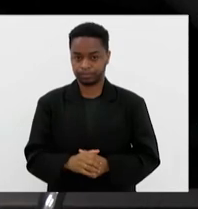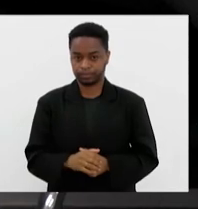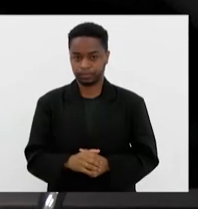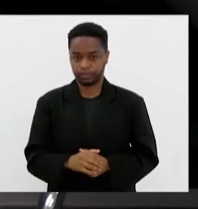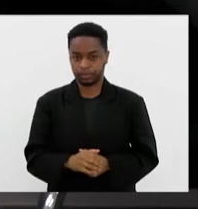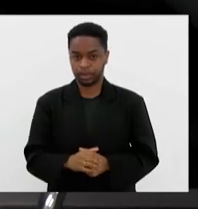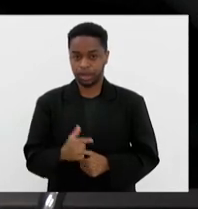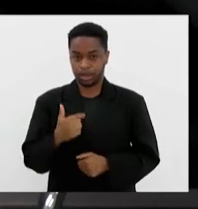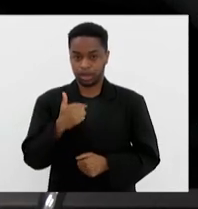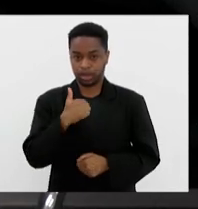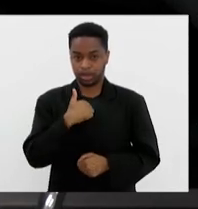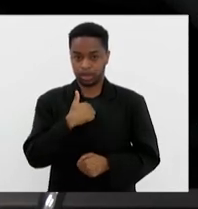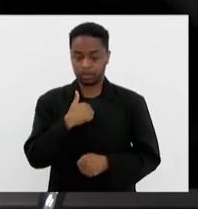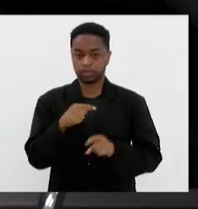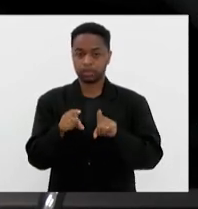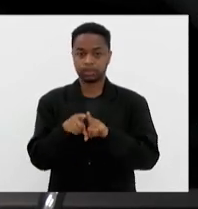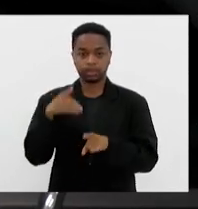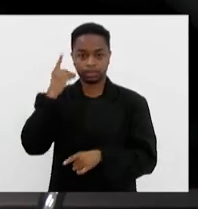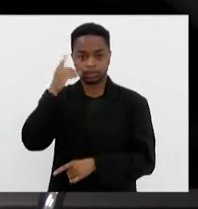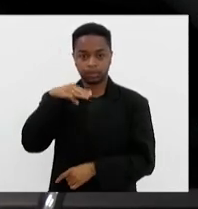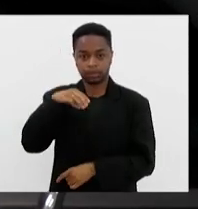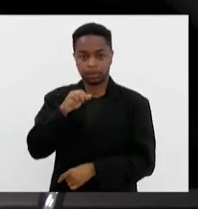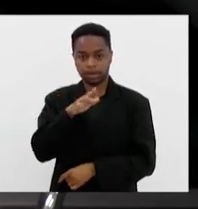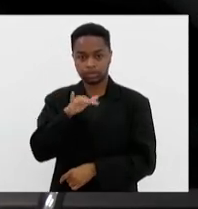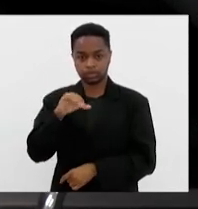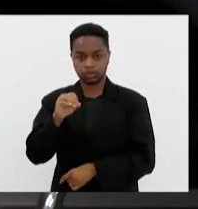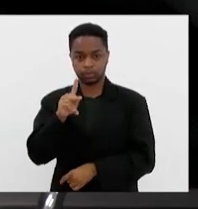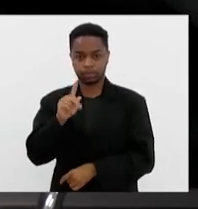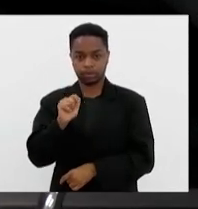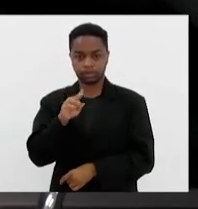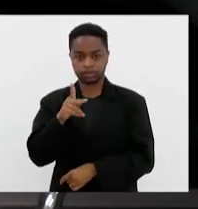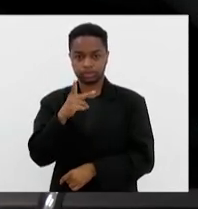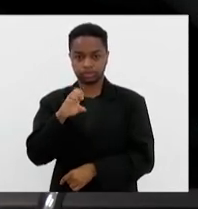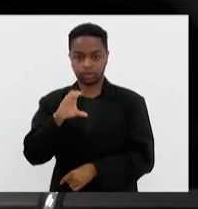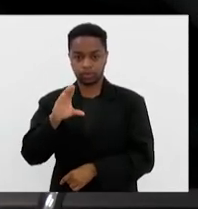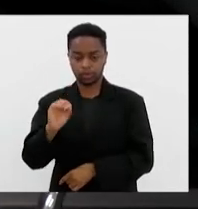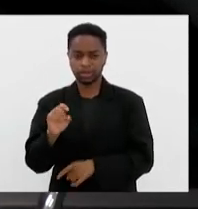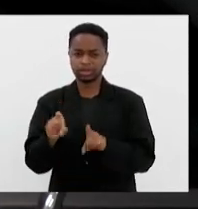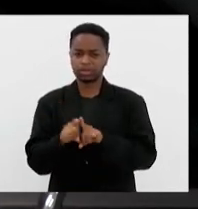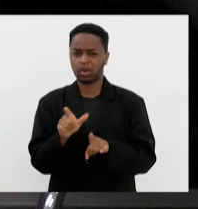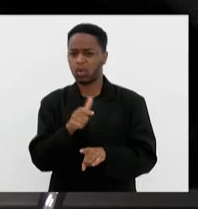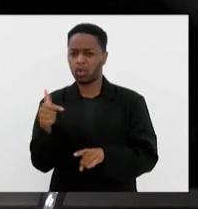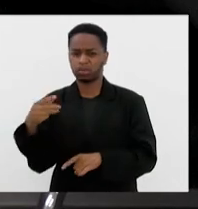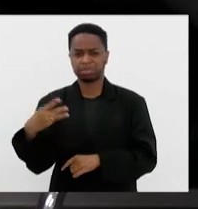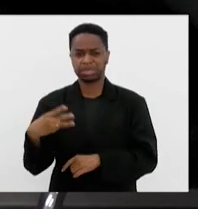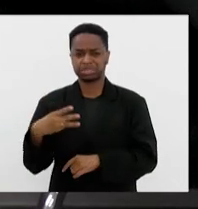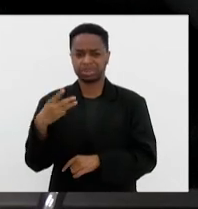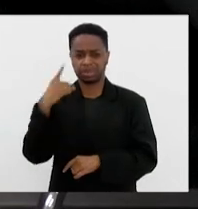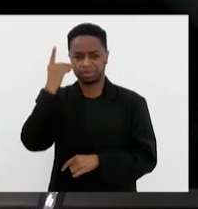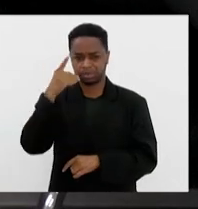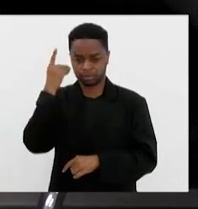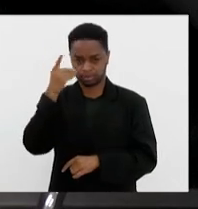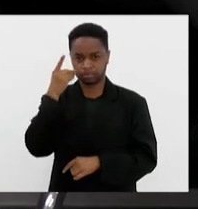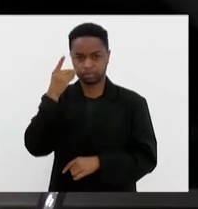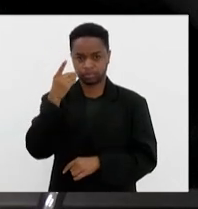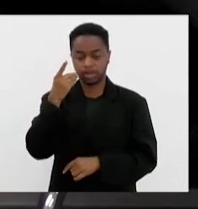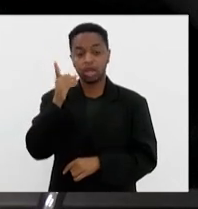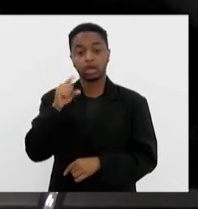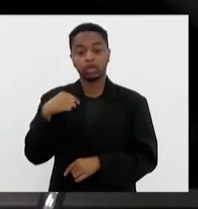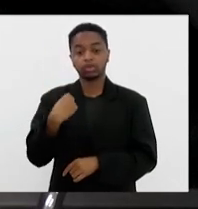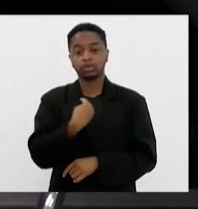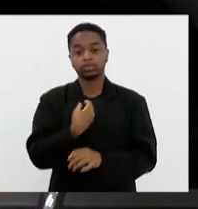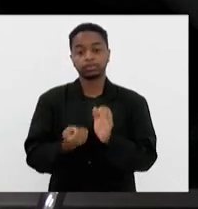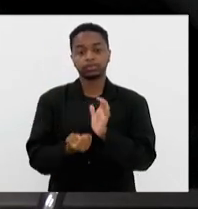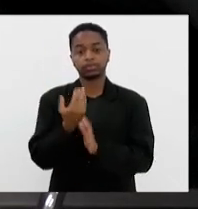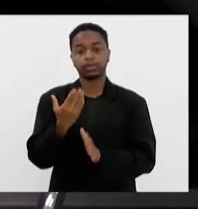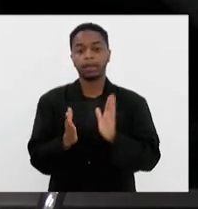O deputado Márcio Pacheco, e eu tenho um terceiro deputado lá atrás, nós